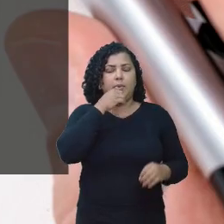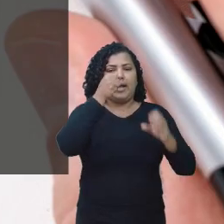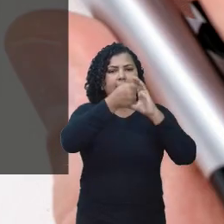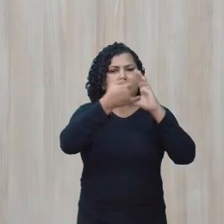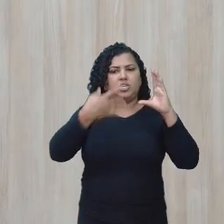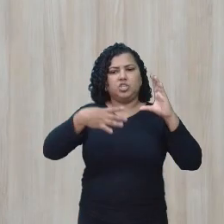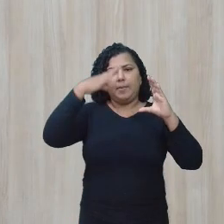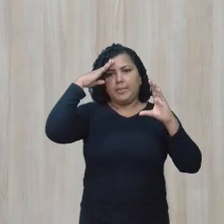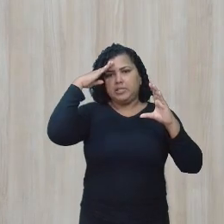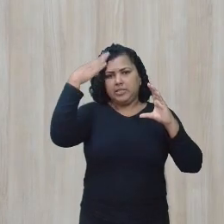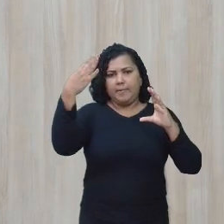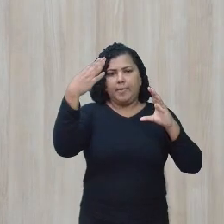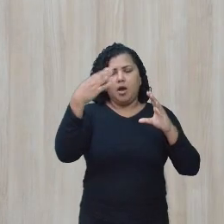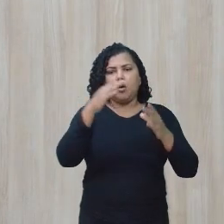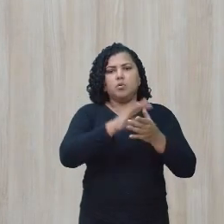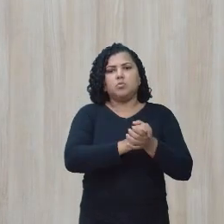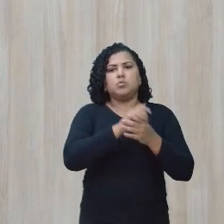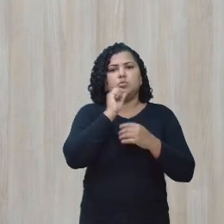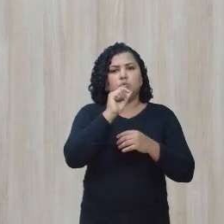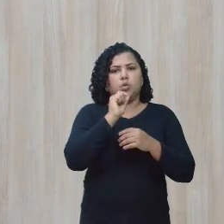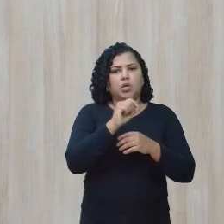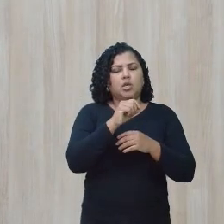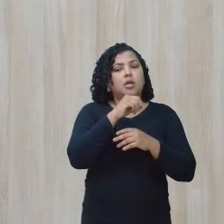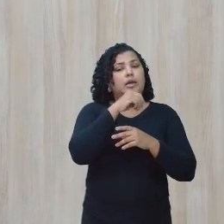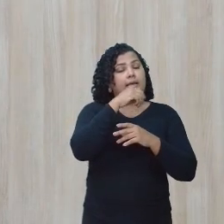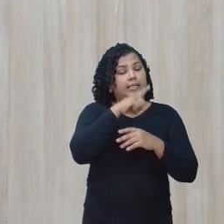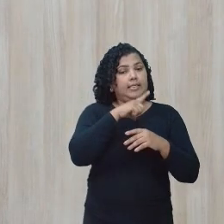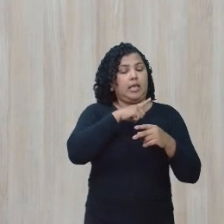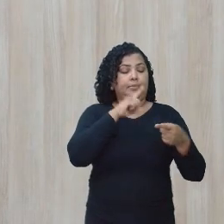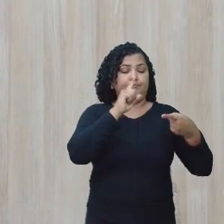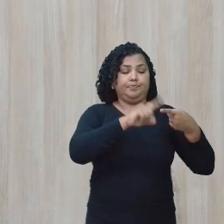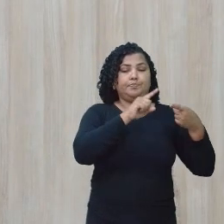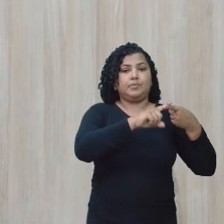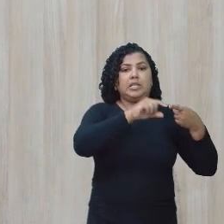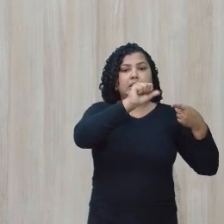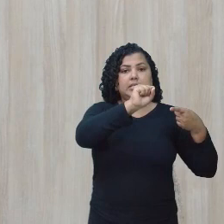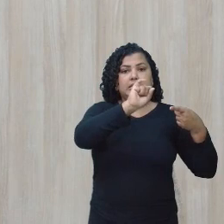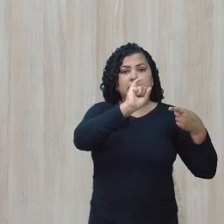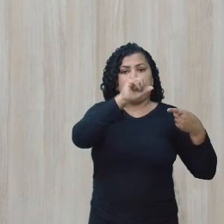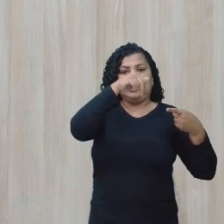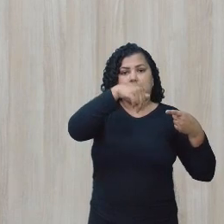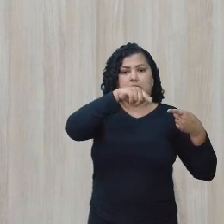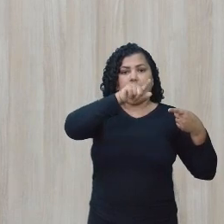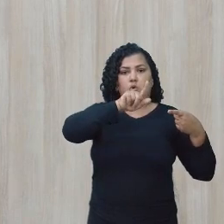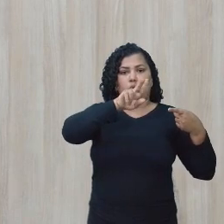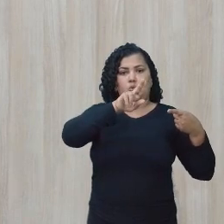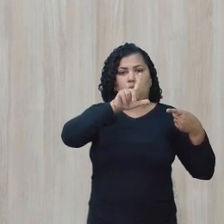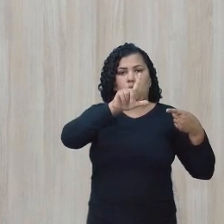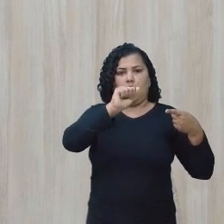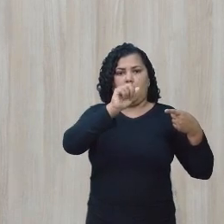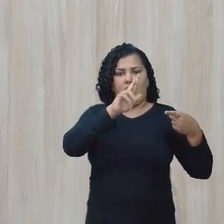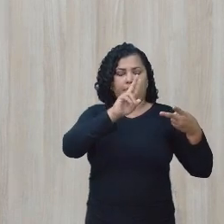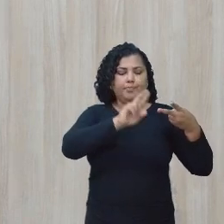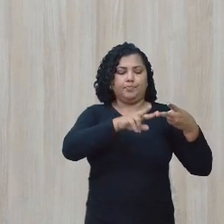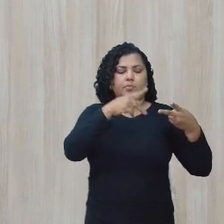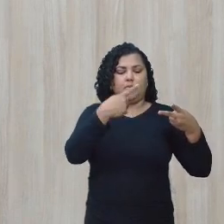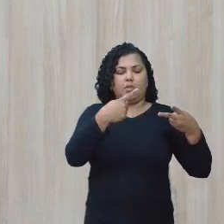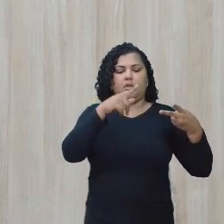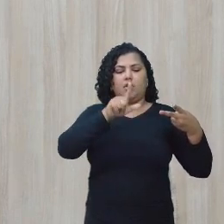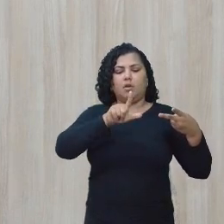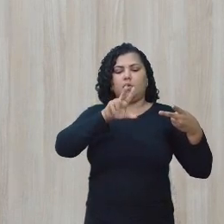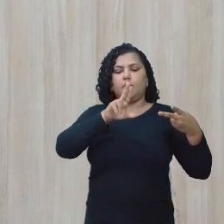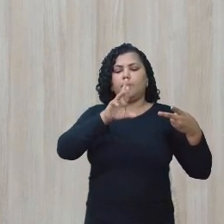principal dele é que ele tem singular e plural. Ou seja, temos banana, bananas,